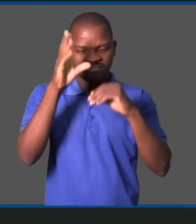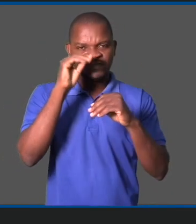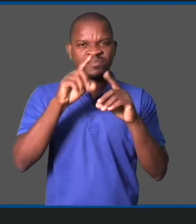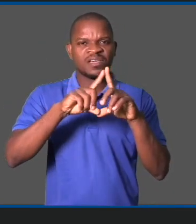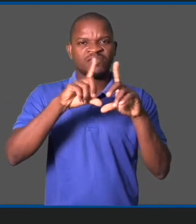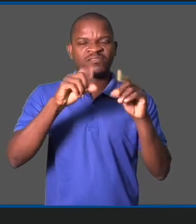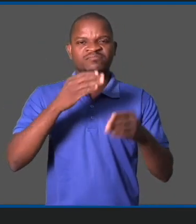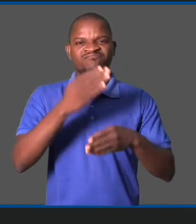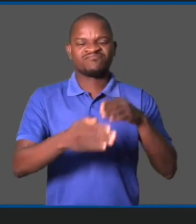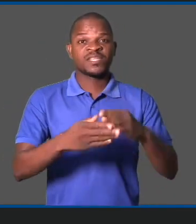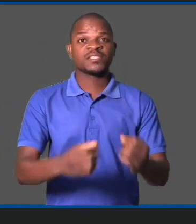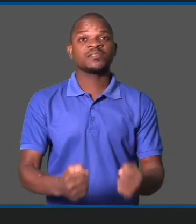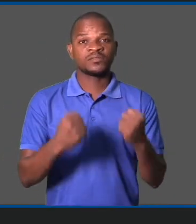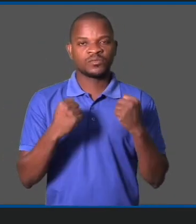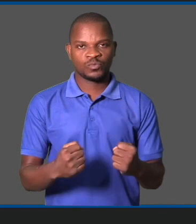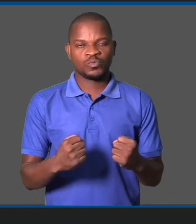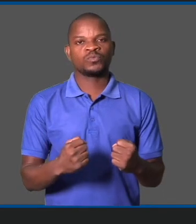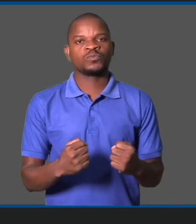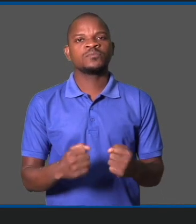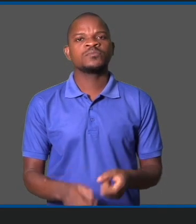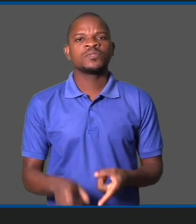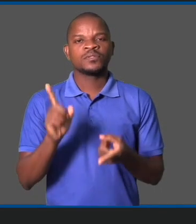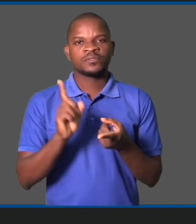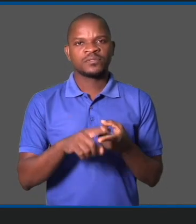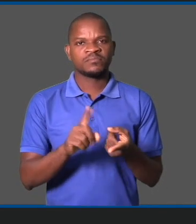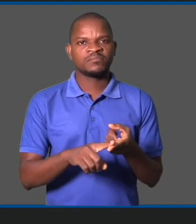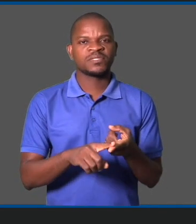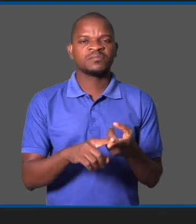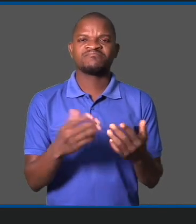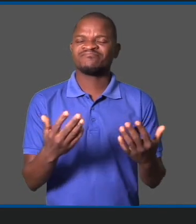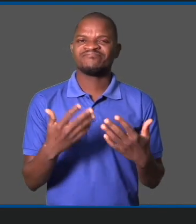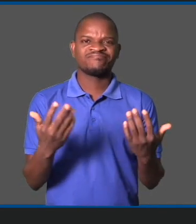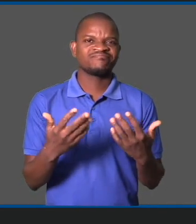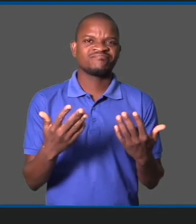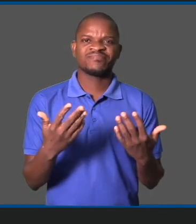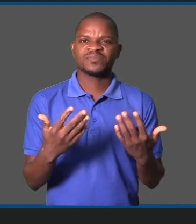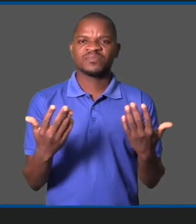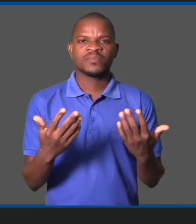Aprendemos a fazer casas resilientes. We learned to do resilient houses.